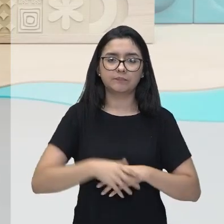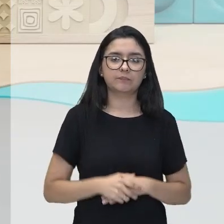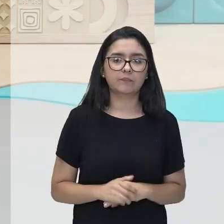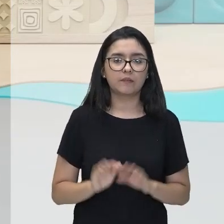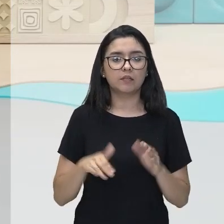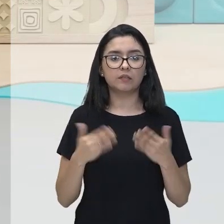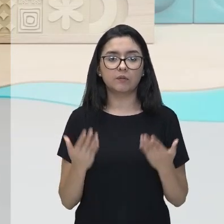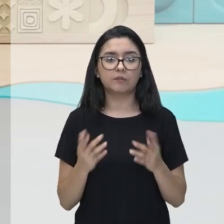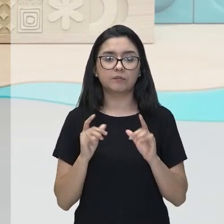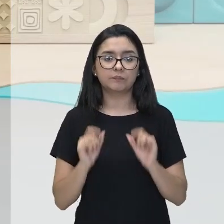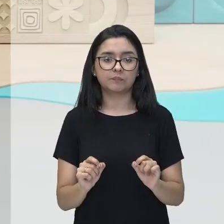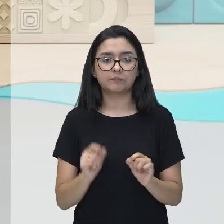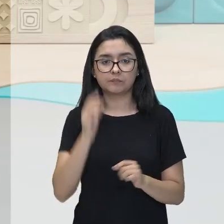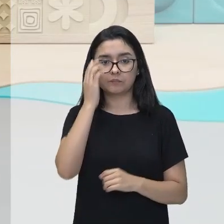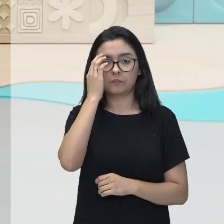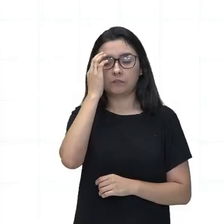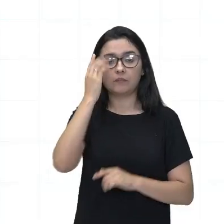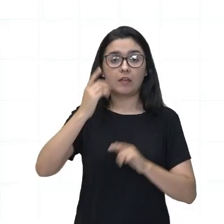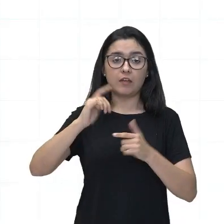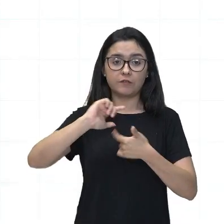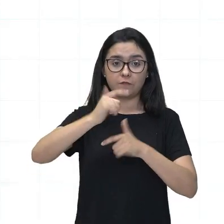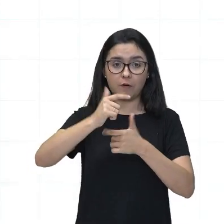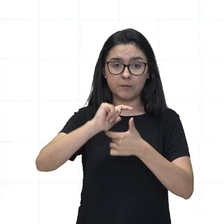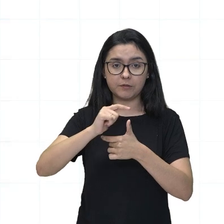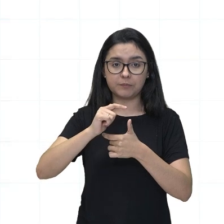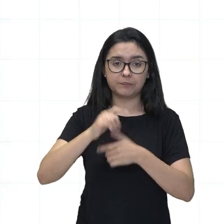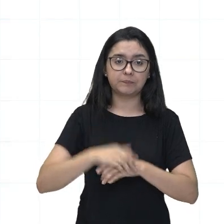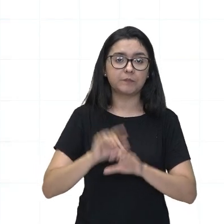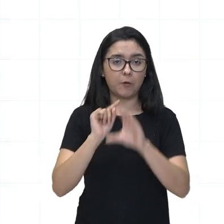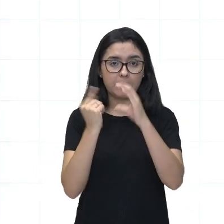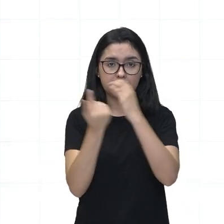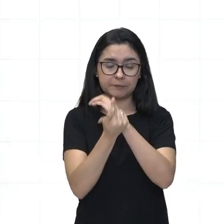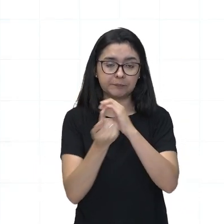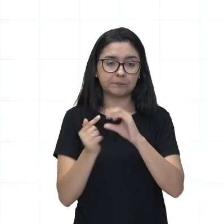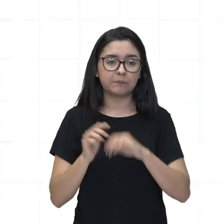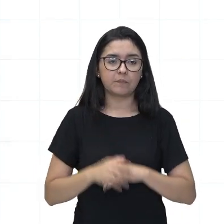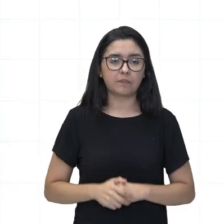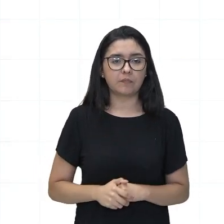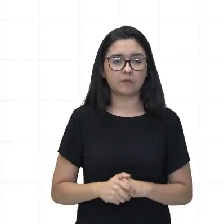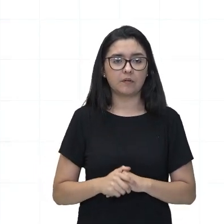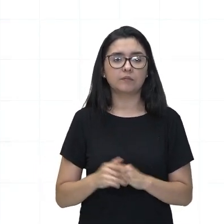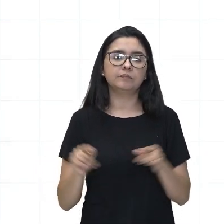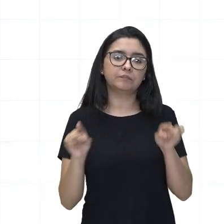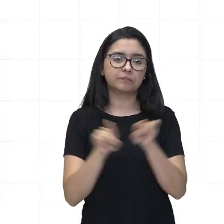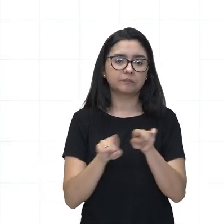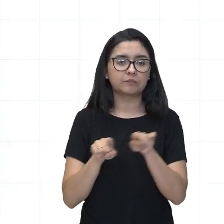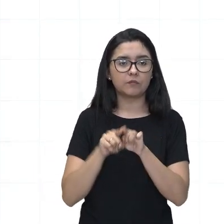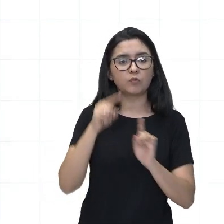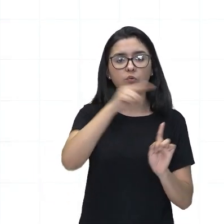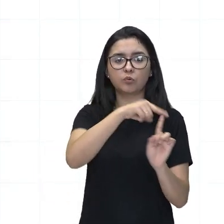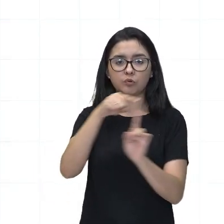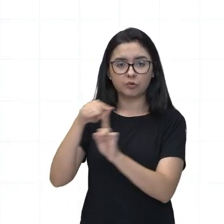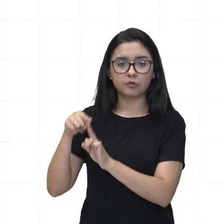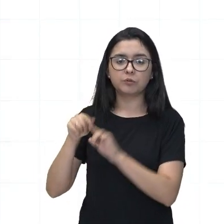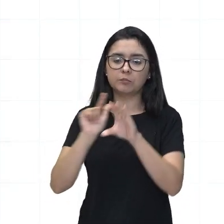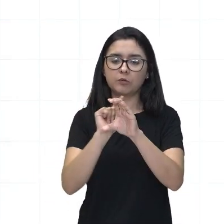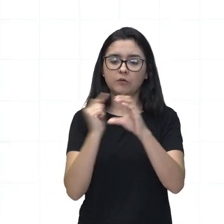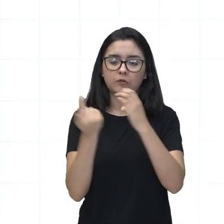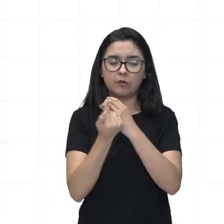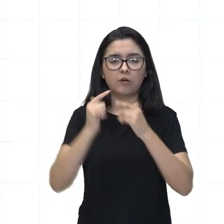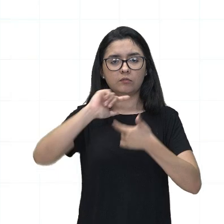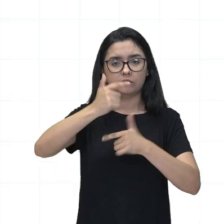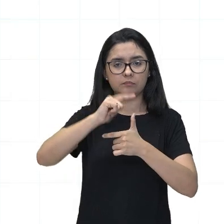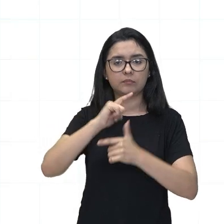Então, formas geométricas. As formas e padrões africanos também têm uma